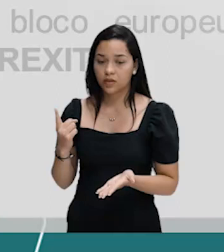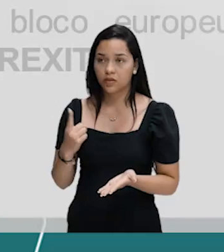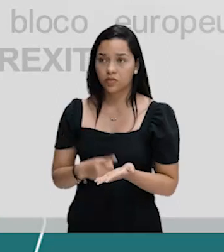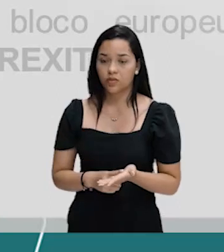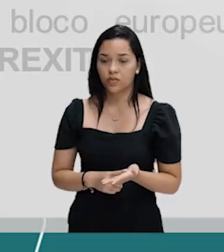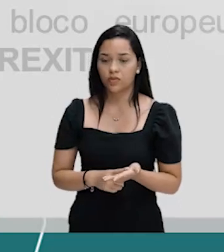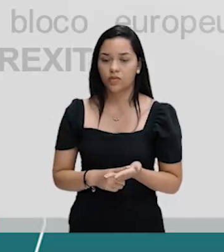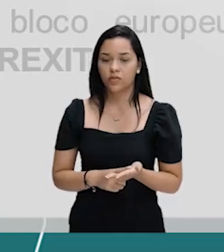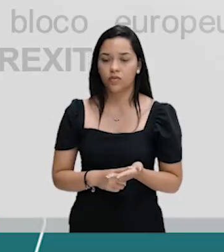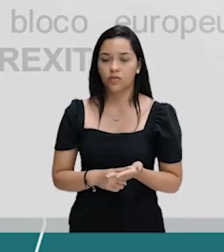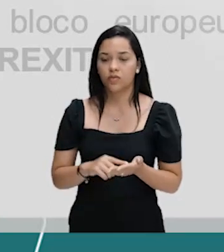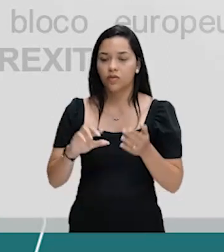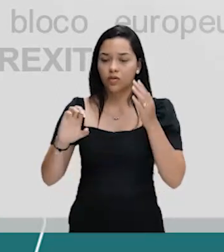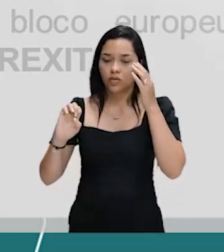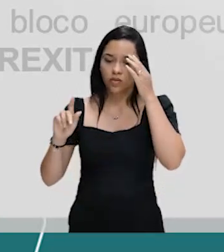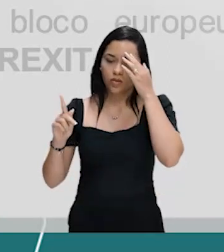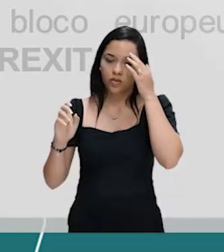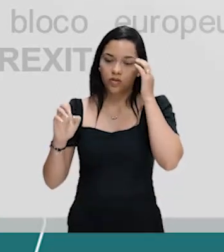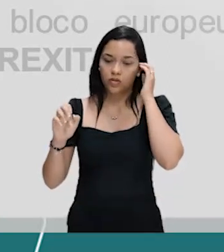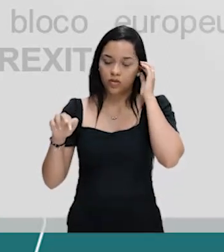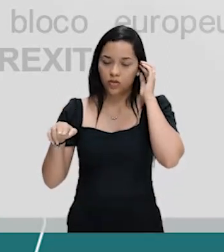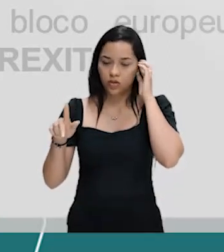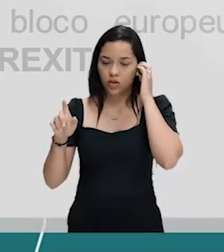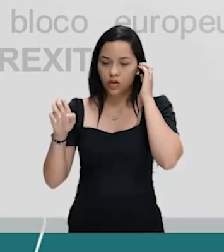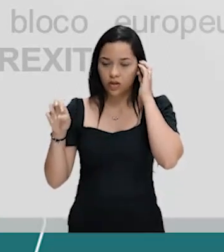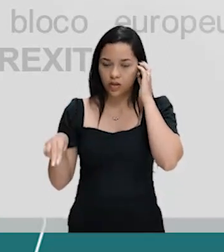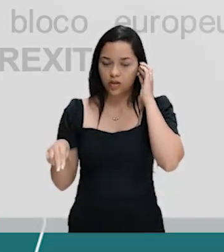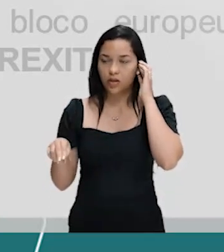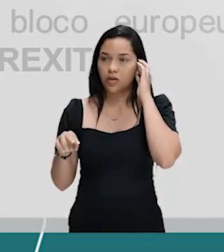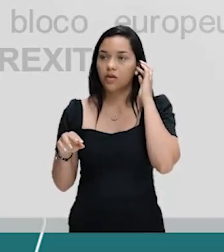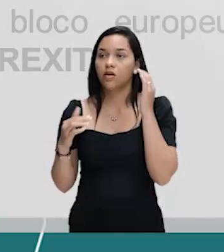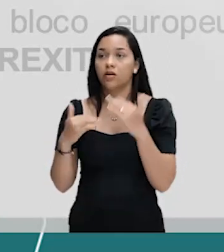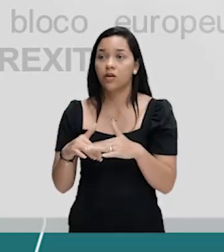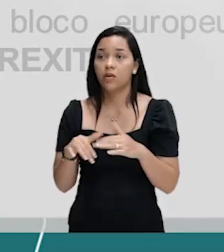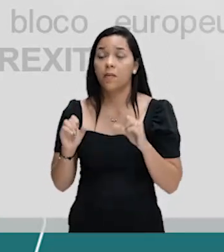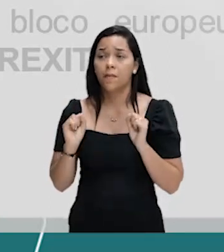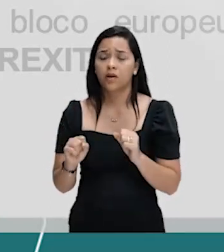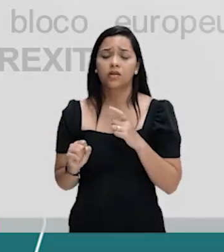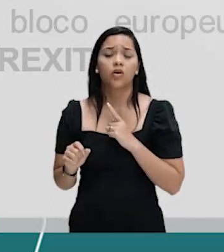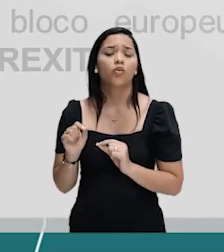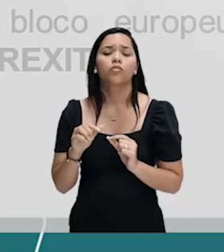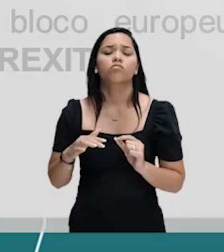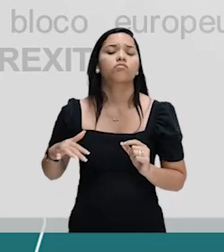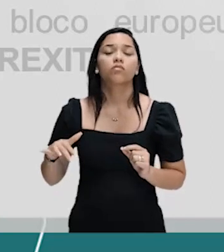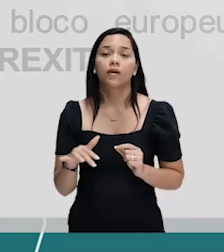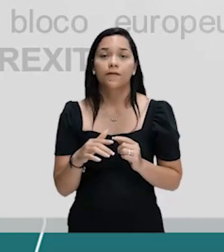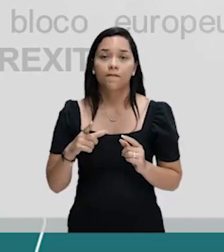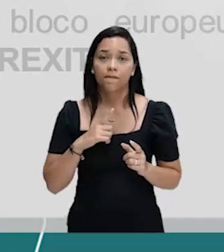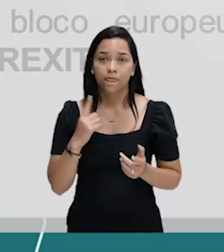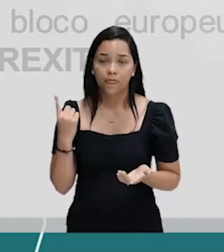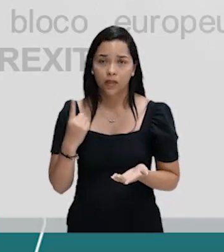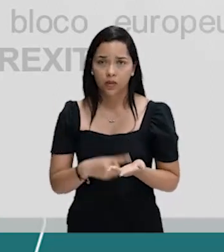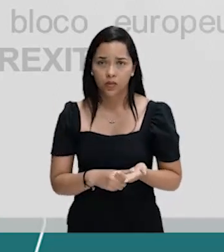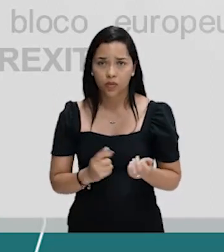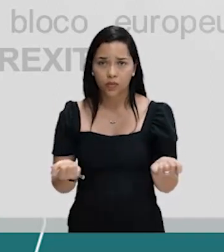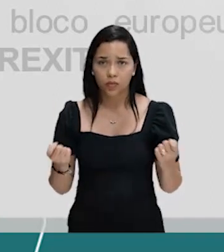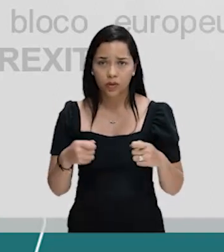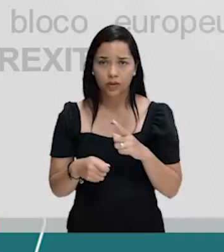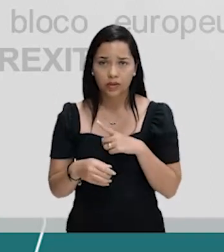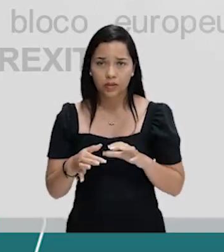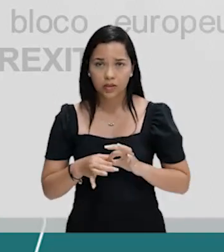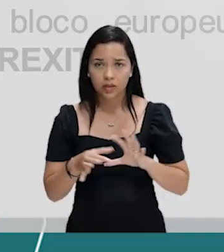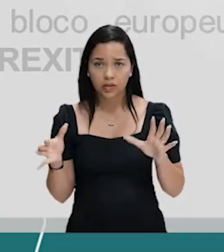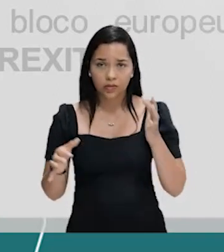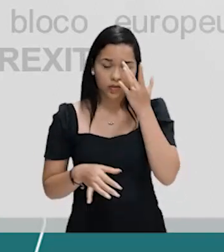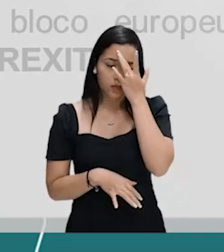de Schengen. Muita atenção sobre esse termo na prova, tá bom? Tua provinha aí pode ver aqui. O que é esse espaço de Schengen? É o acordo que permite essa livre circulação